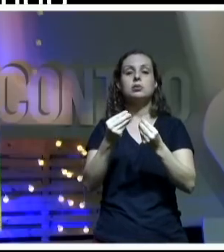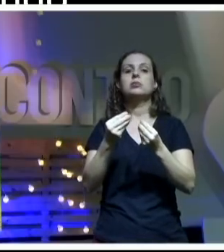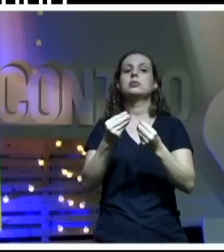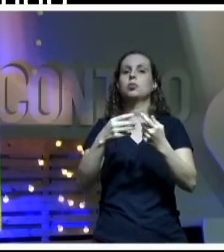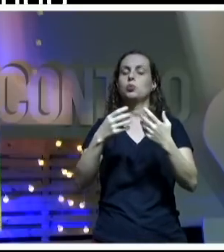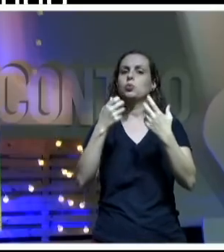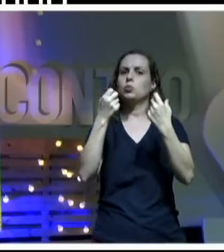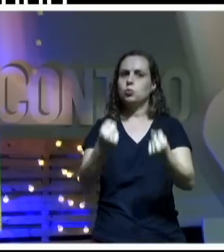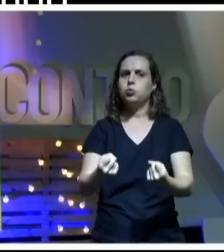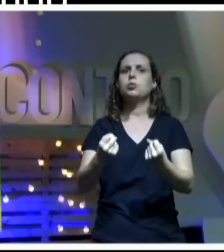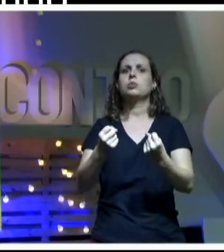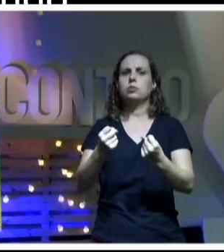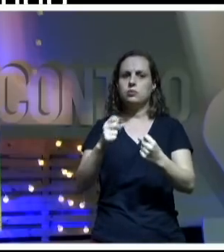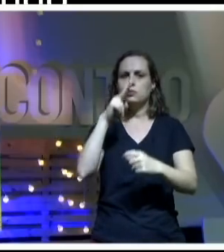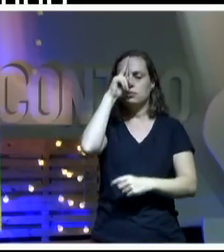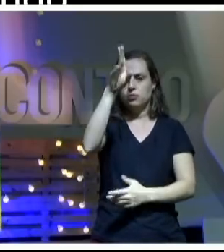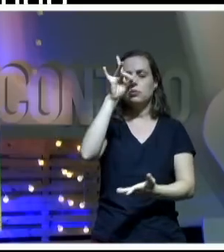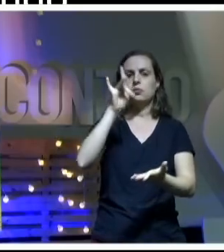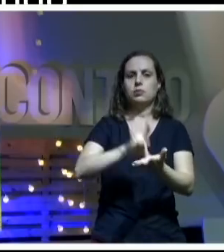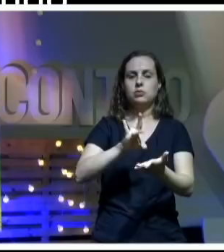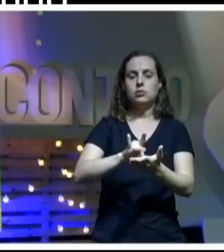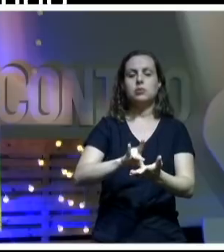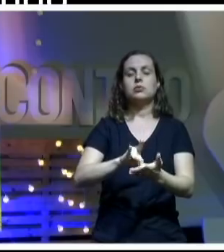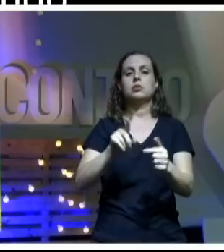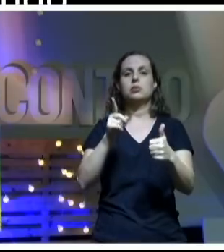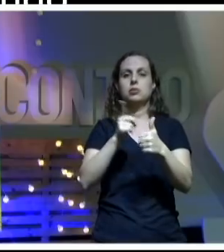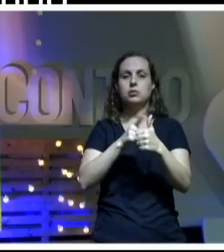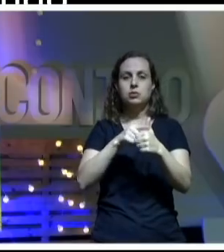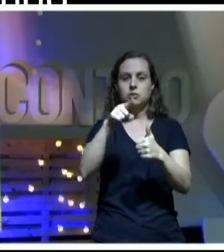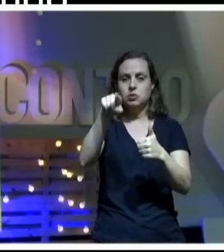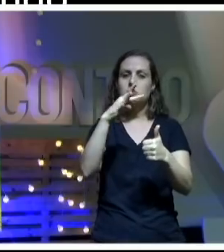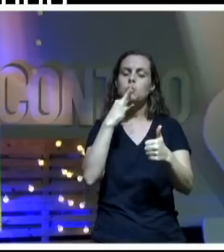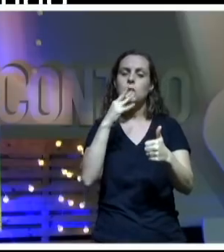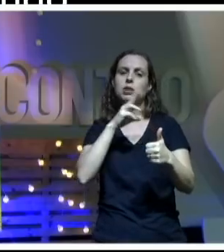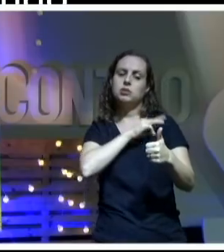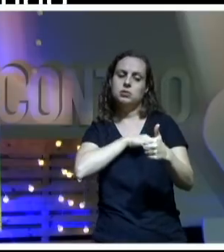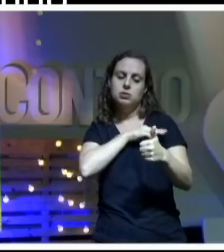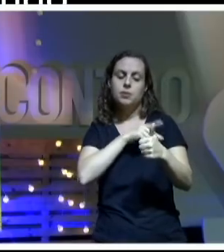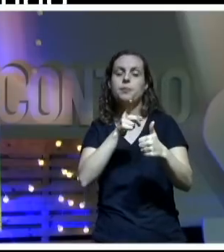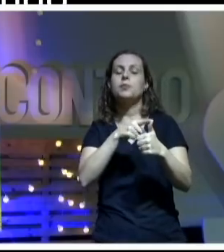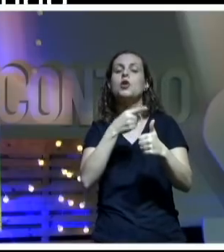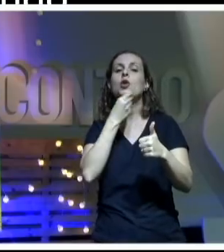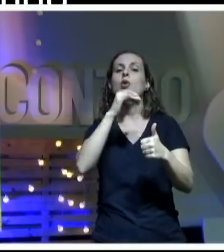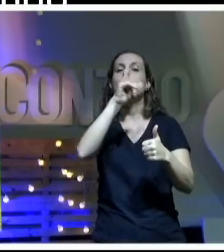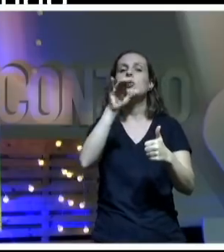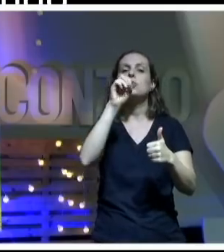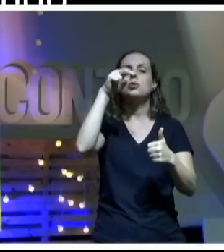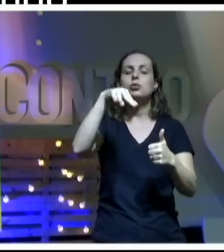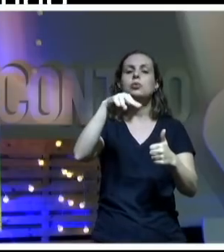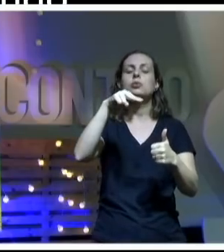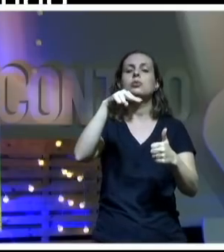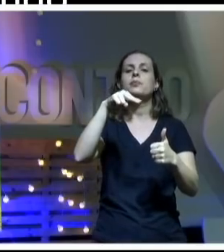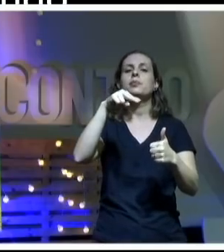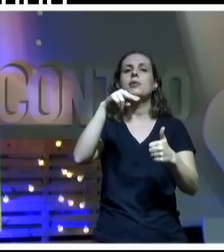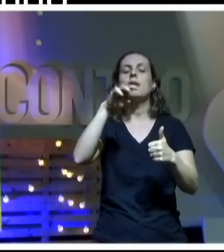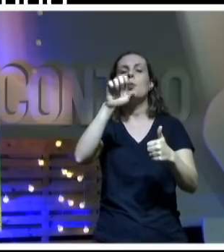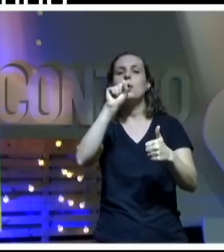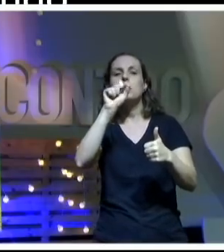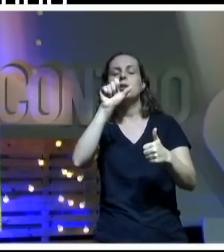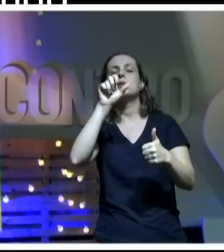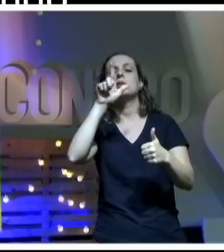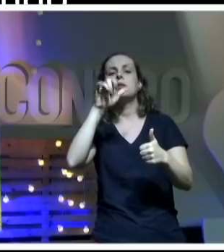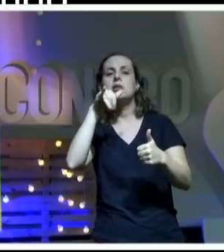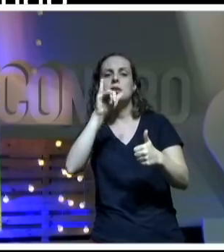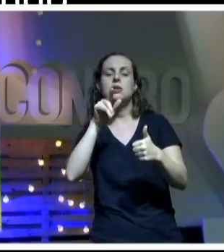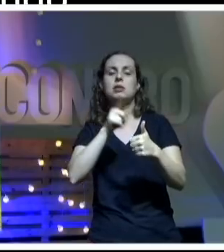durante o segundo grande despertar mento joesley um álbum chamado avivamento em que os pregadores e deu para as ruas chamava as pessoas da